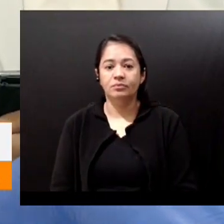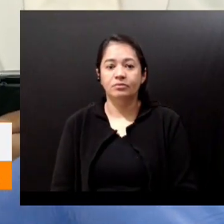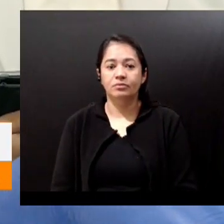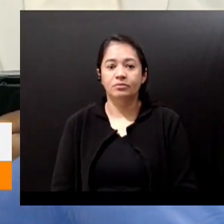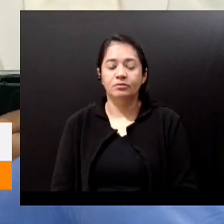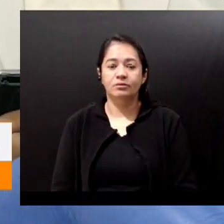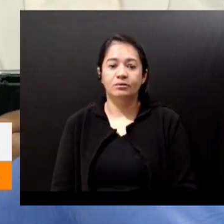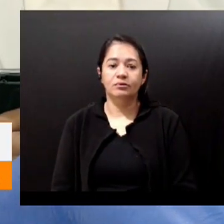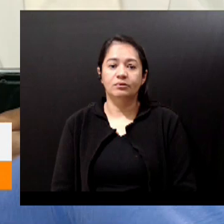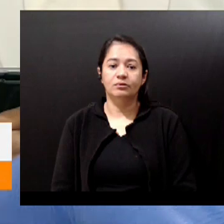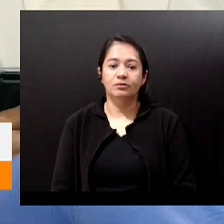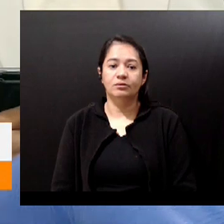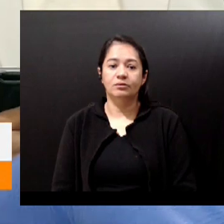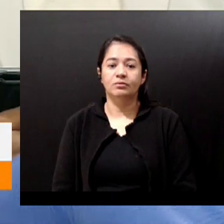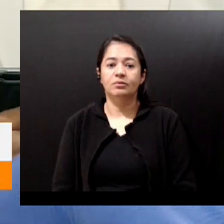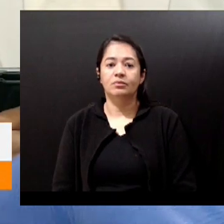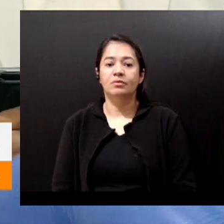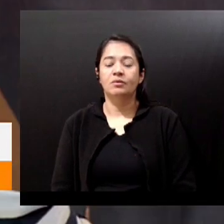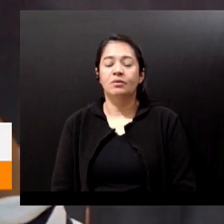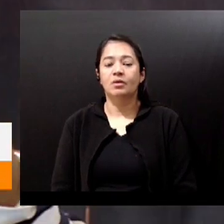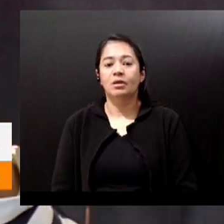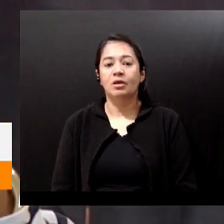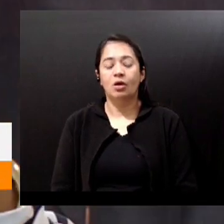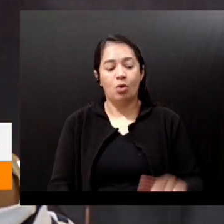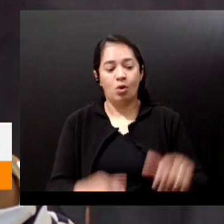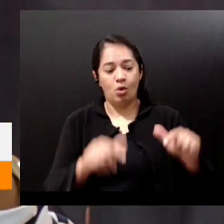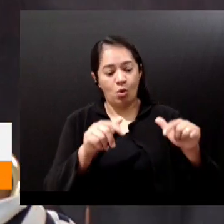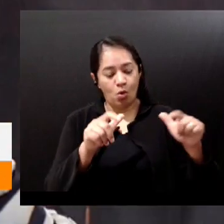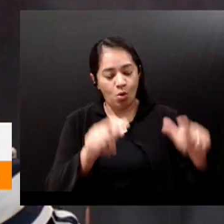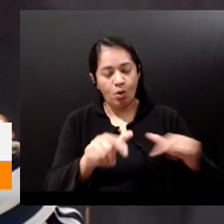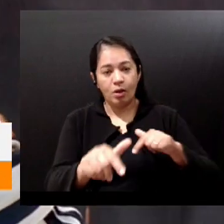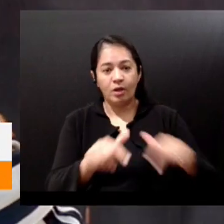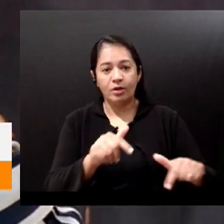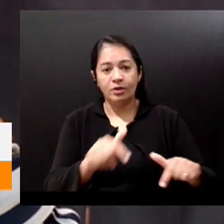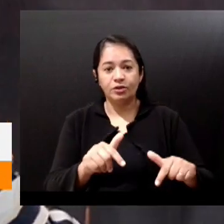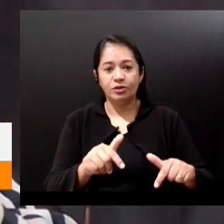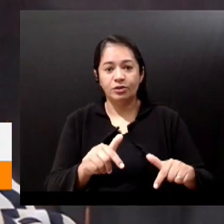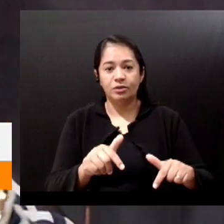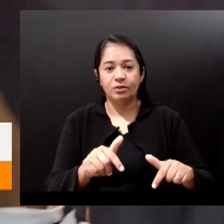ambiente de trabalho, né? Eu vejo que usar o fone de ouvido